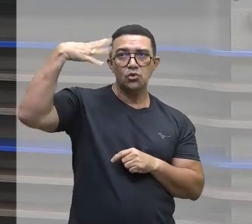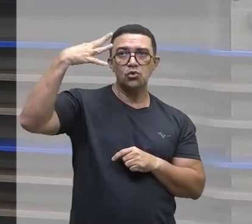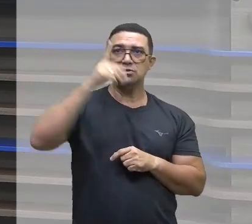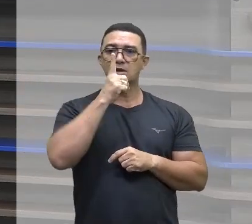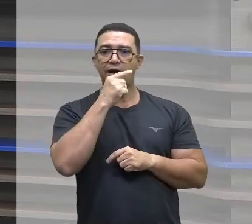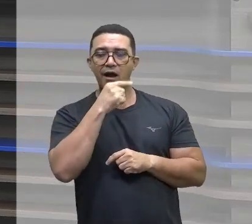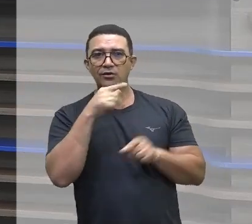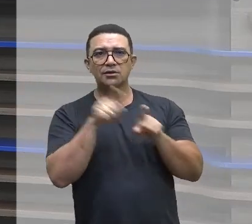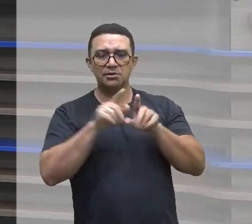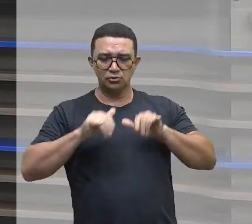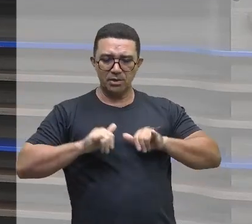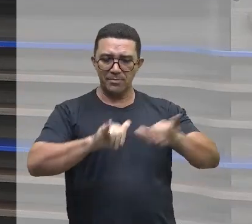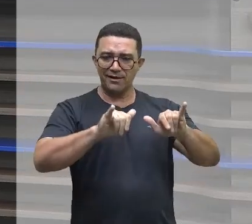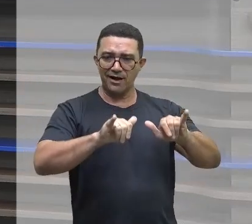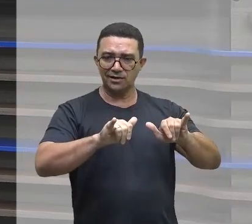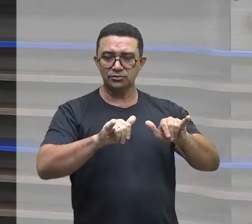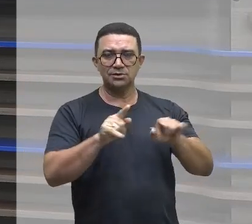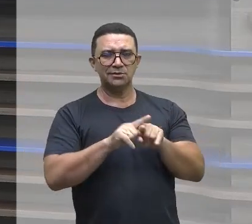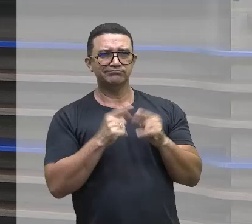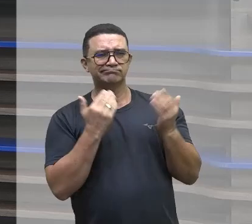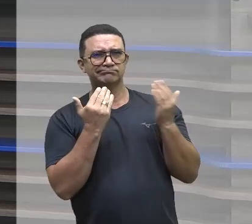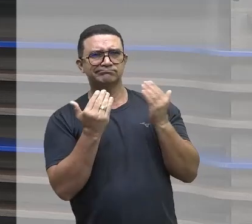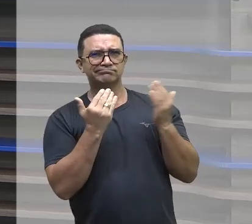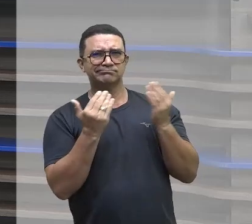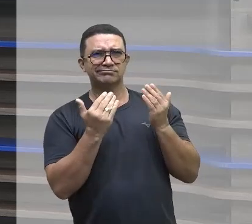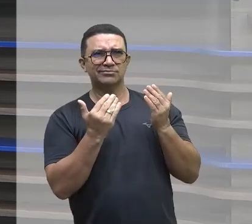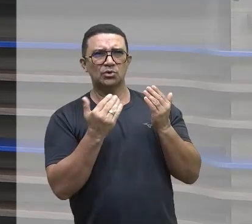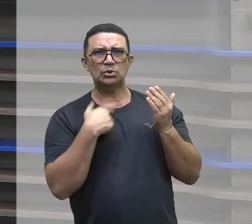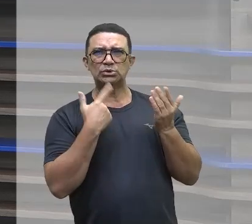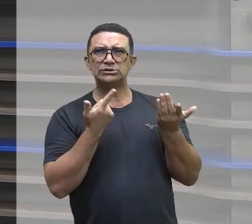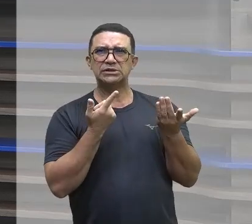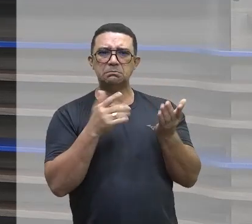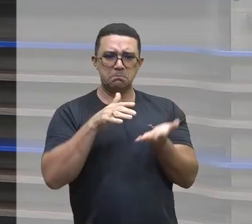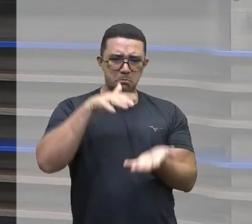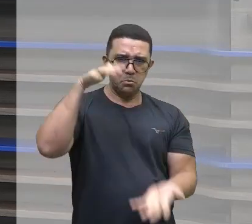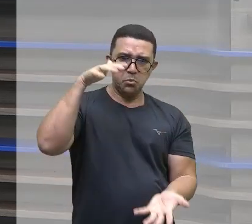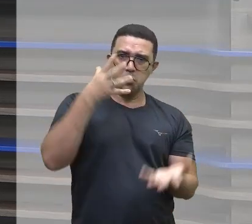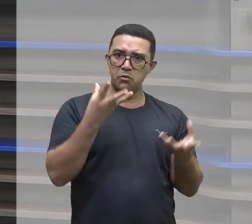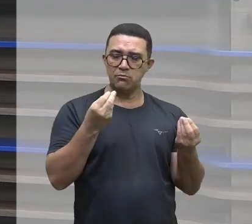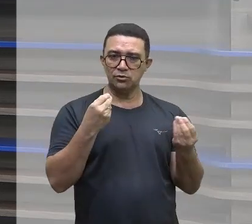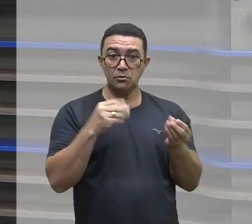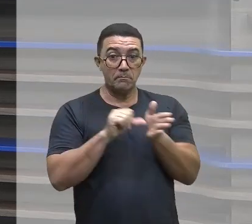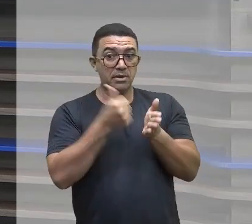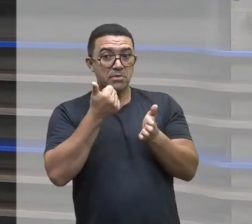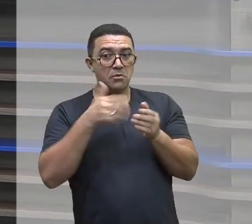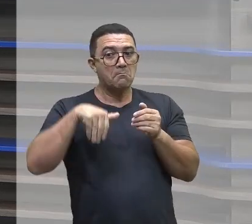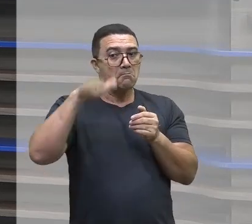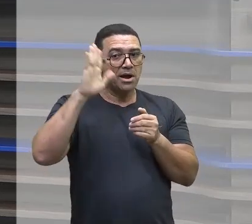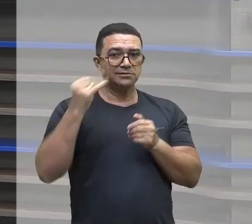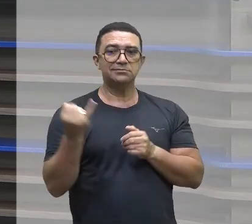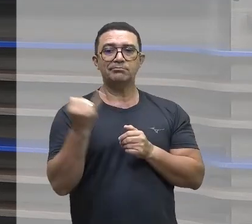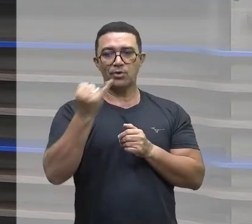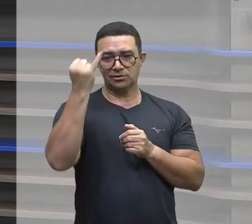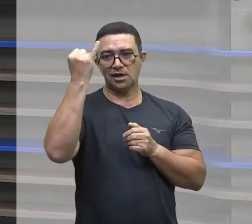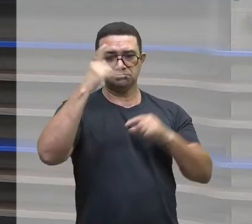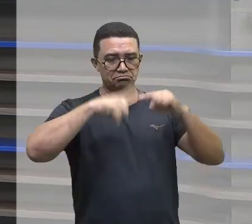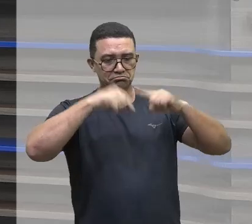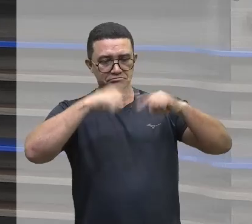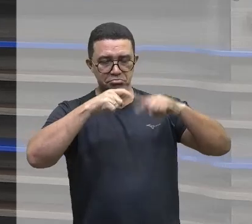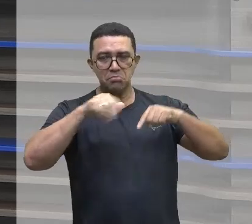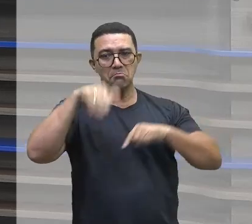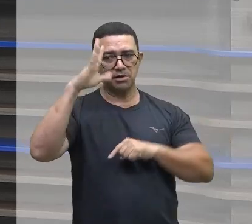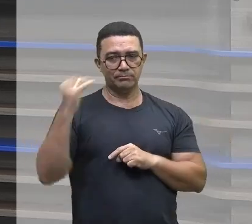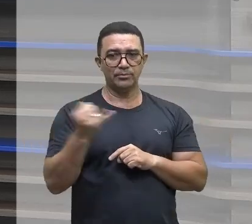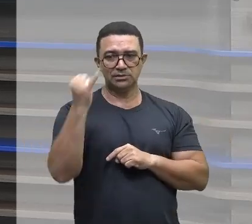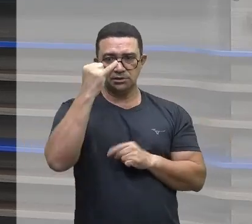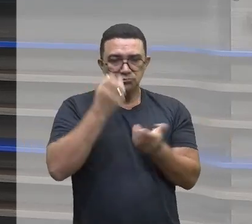do supermercado, você também tem que analisar ali que você vai comprar primeiro, dar importância para os itens lá de primeira